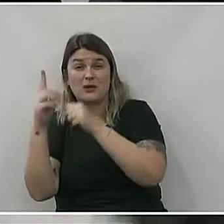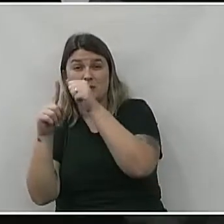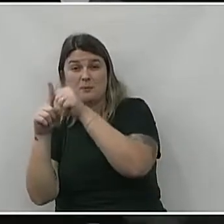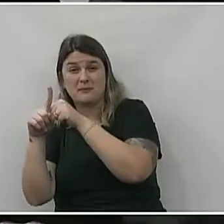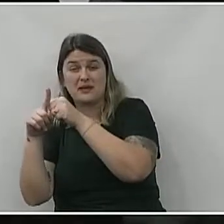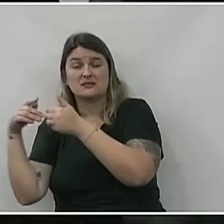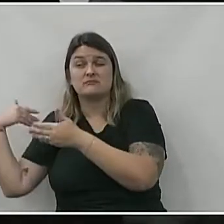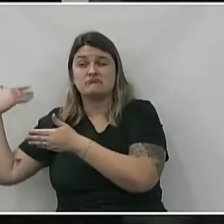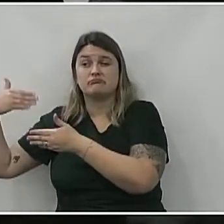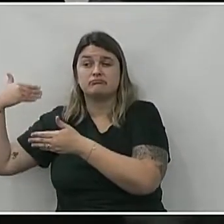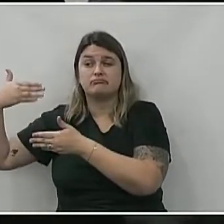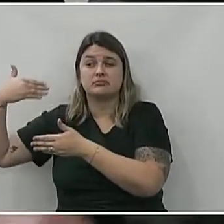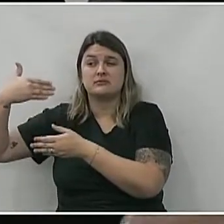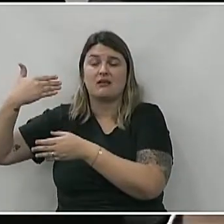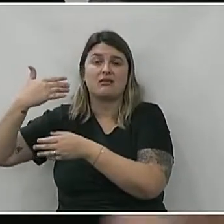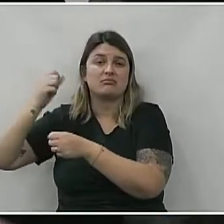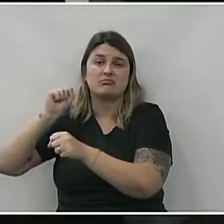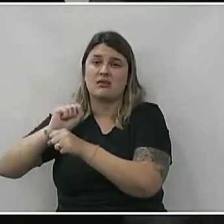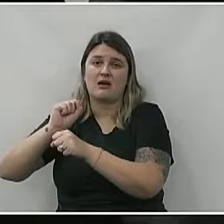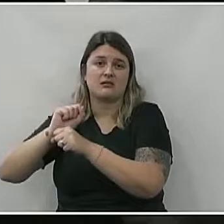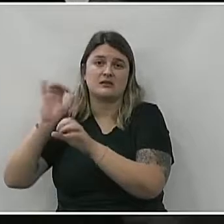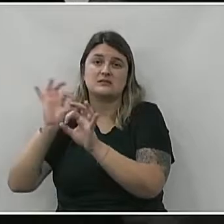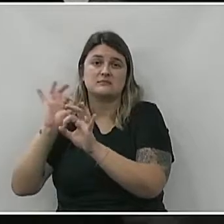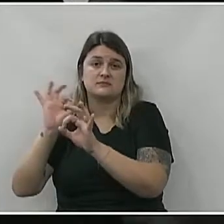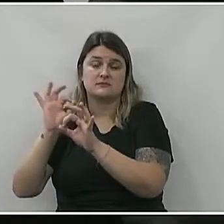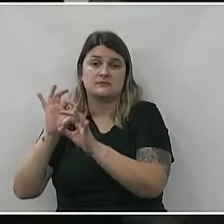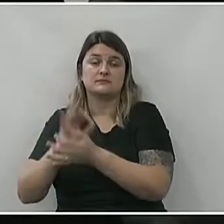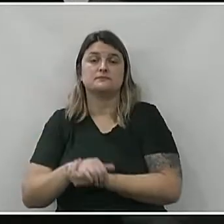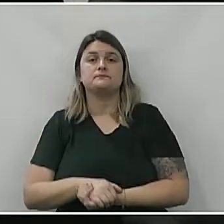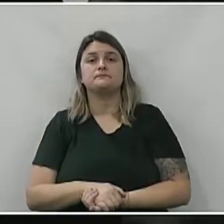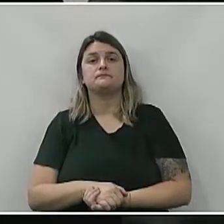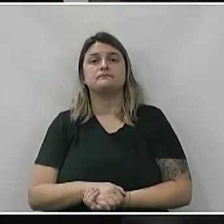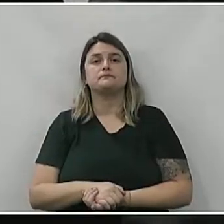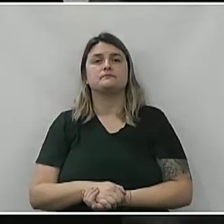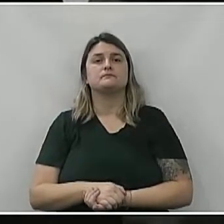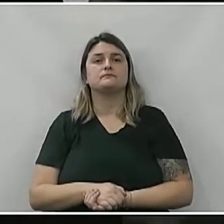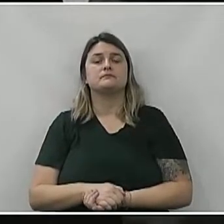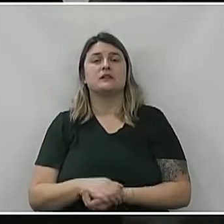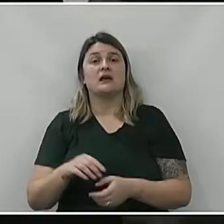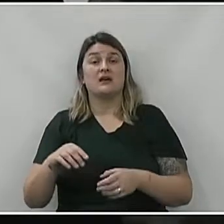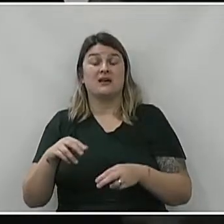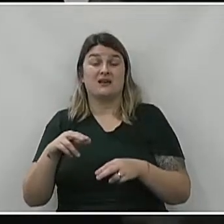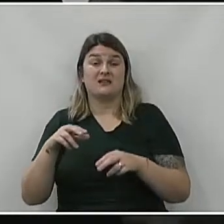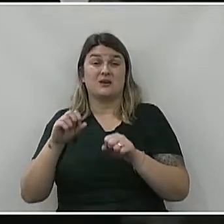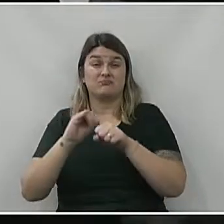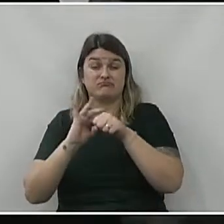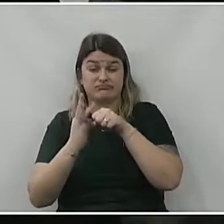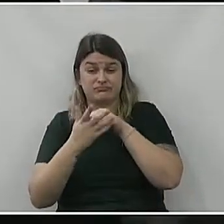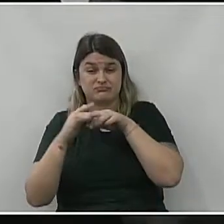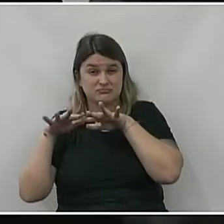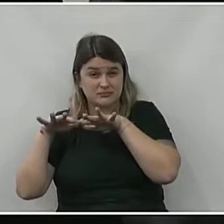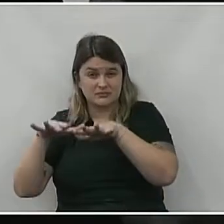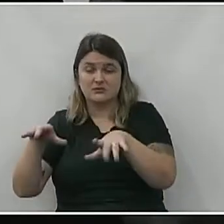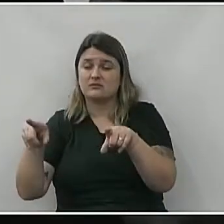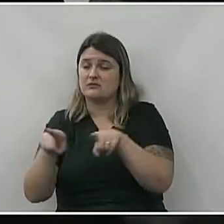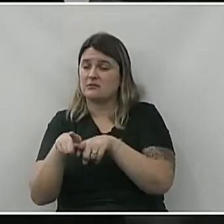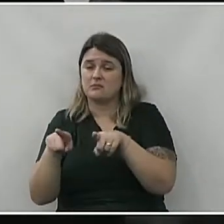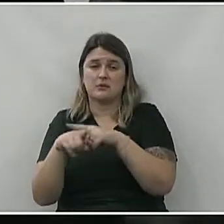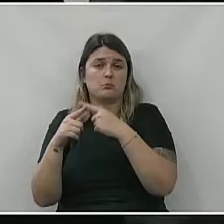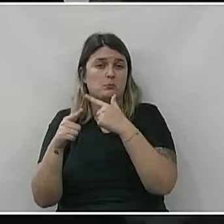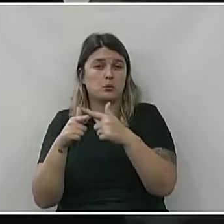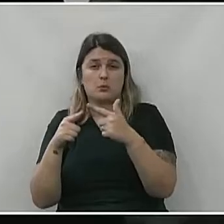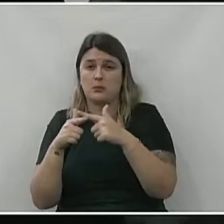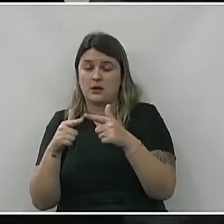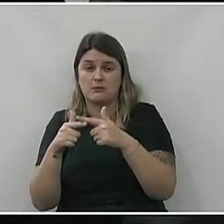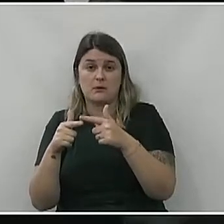reajustes constantes e significativos. Outro fator de extrema importância foi a pandemia, né, Covid-19, que afetou drasticamente